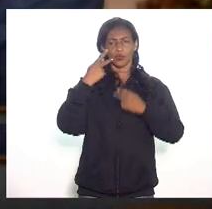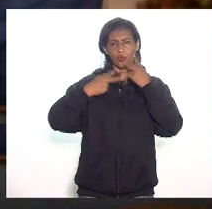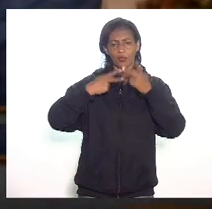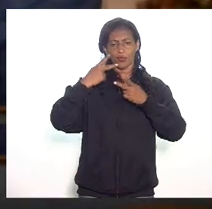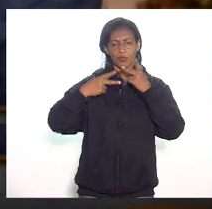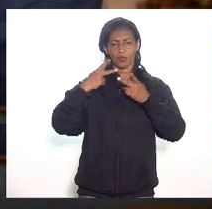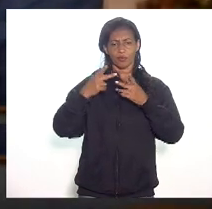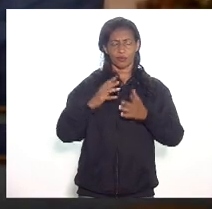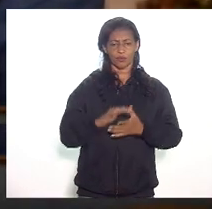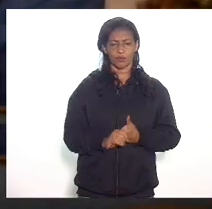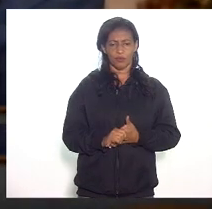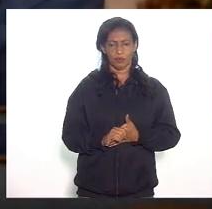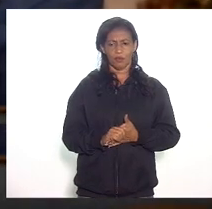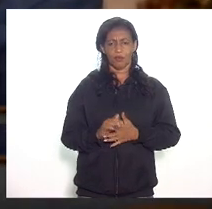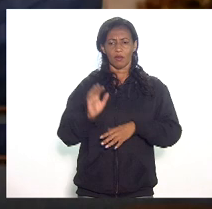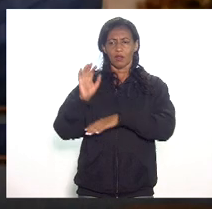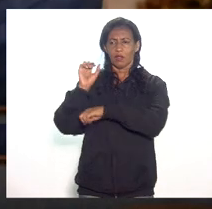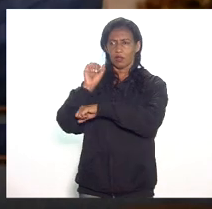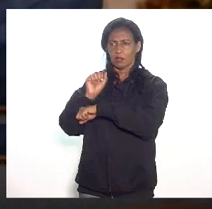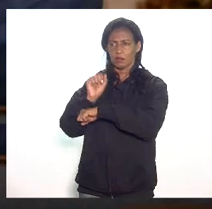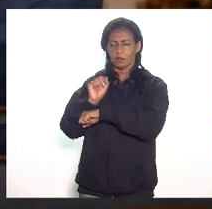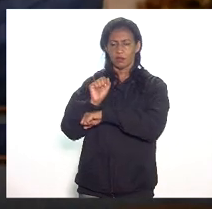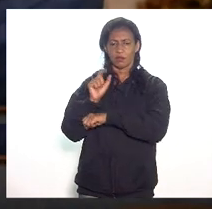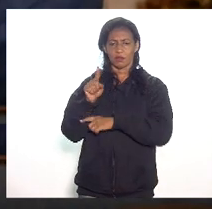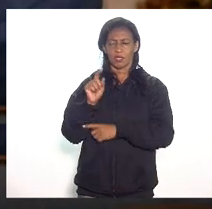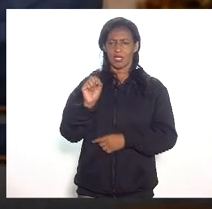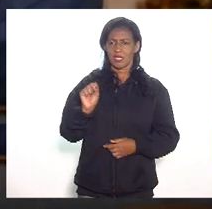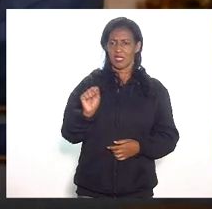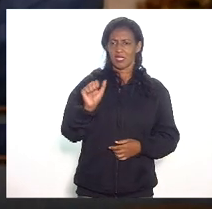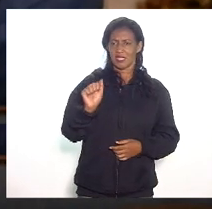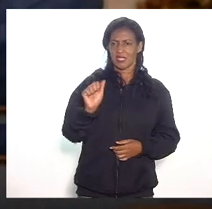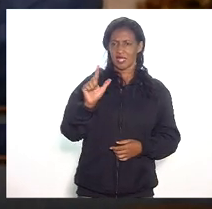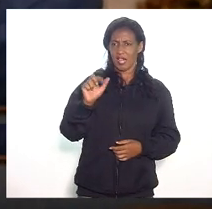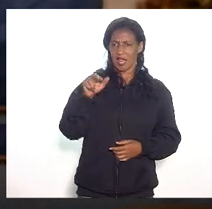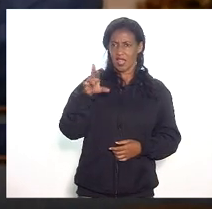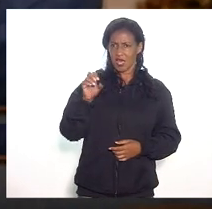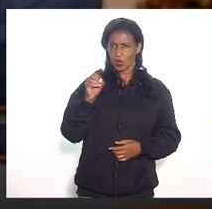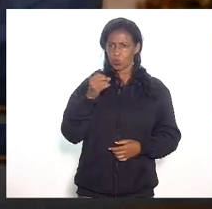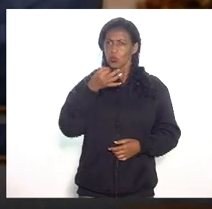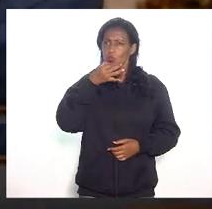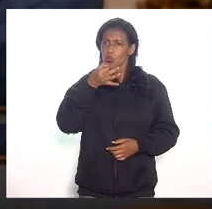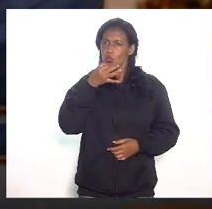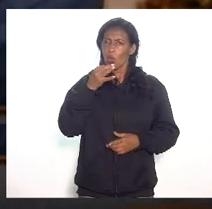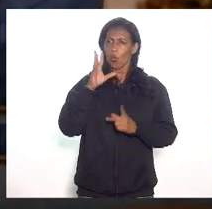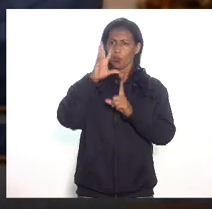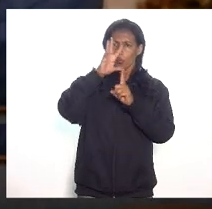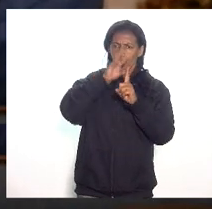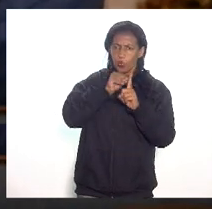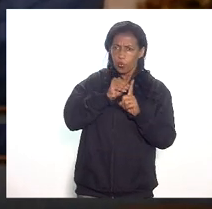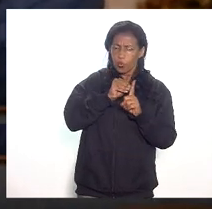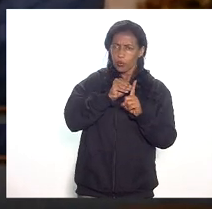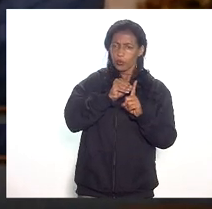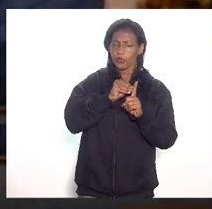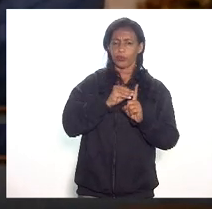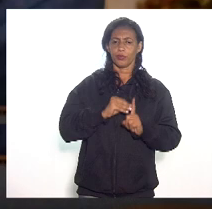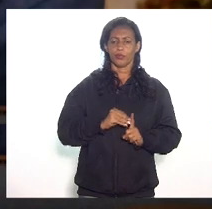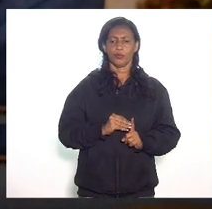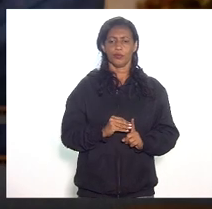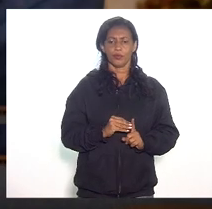Salema, seu som está aberto. Salema, seu som está aberto. Continua aberto.